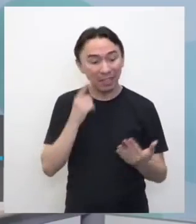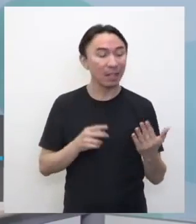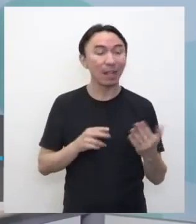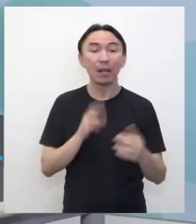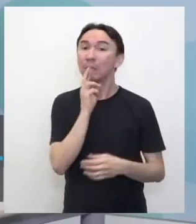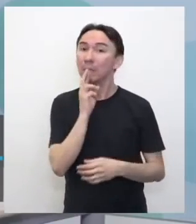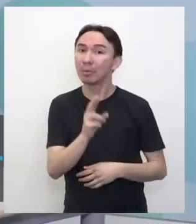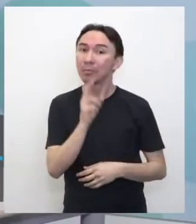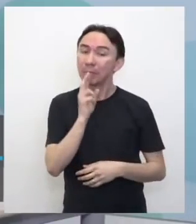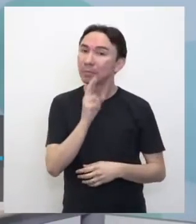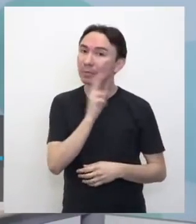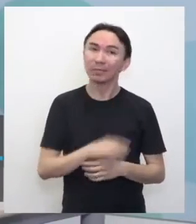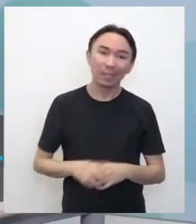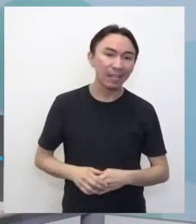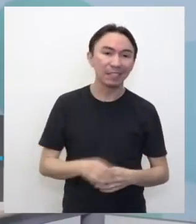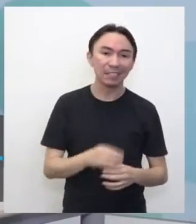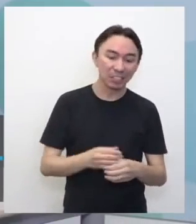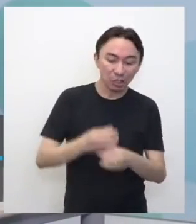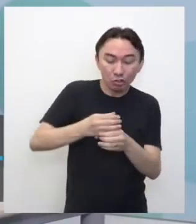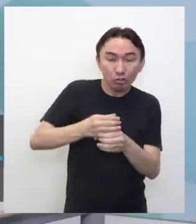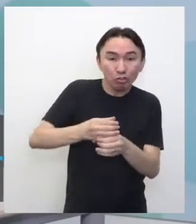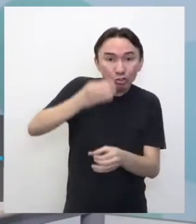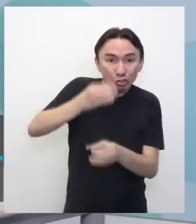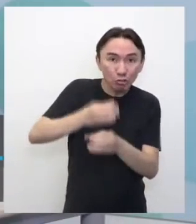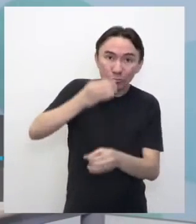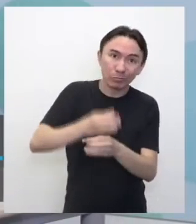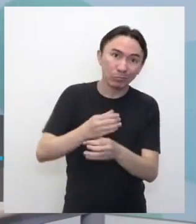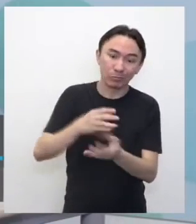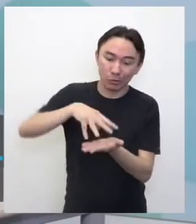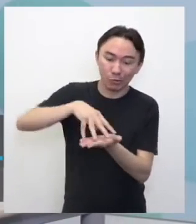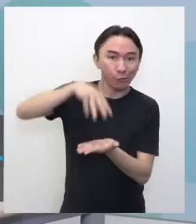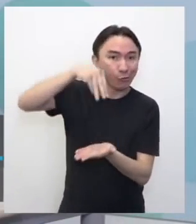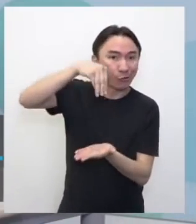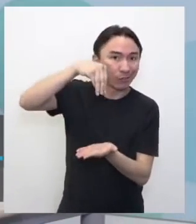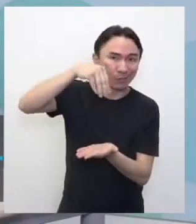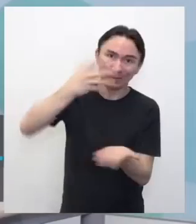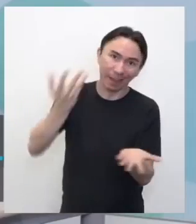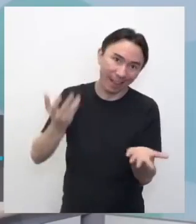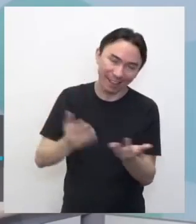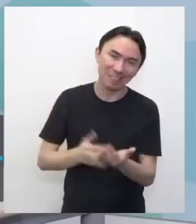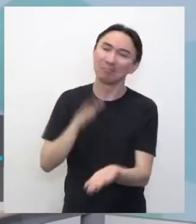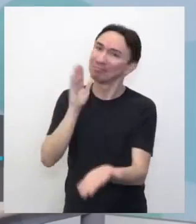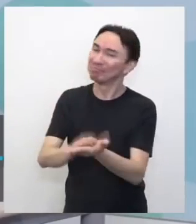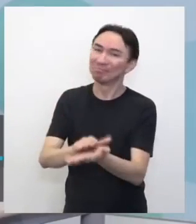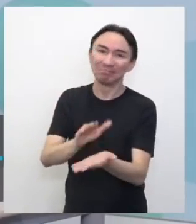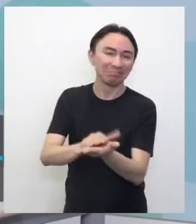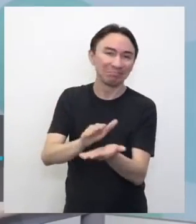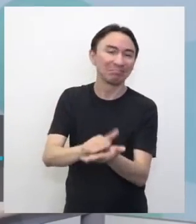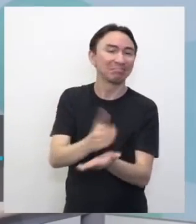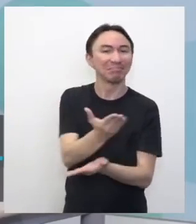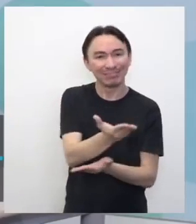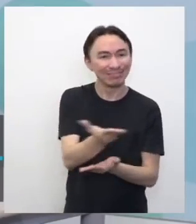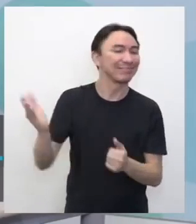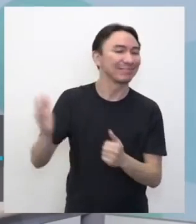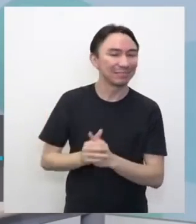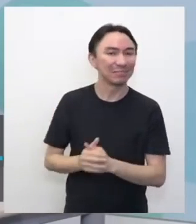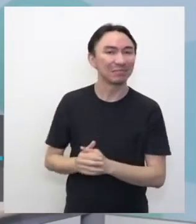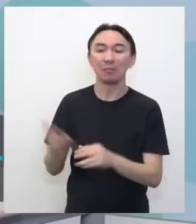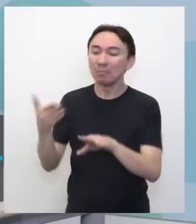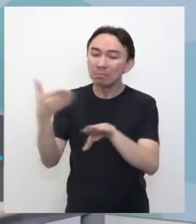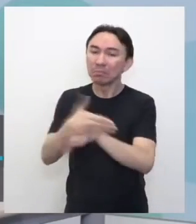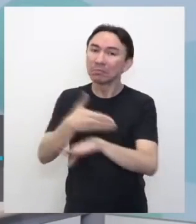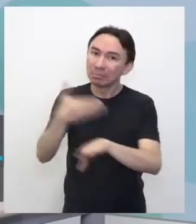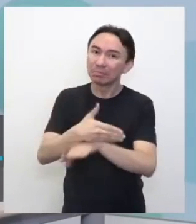respostas cilindro e cone lá no chat, pessoal. Parabéns! Então, quero agradecer a participação